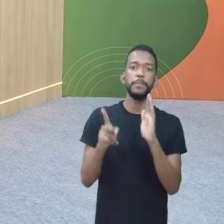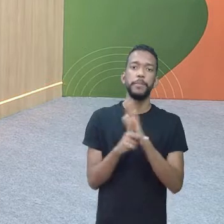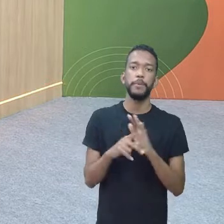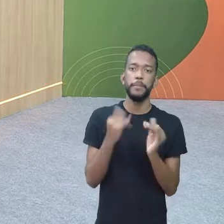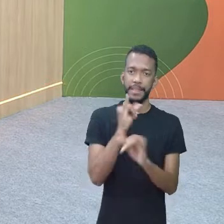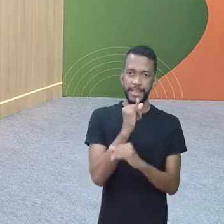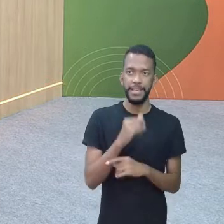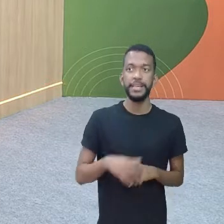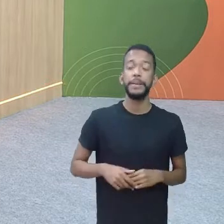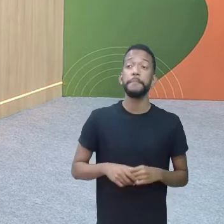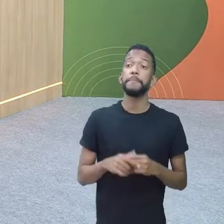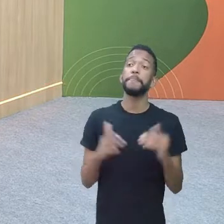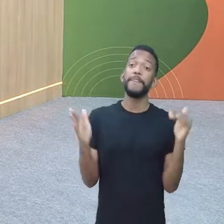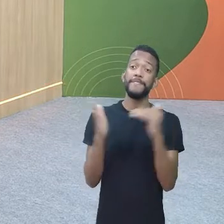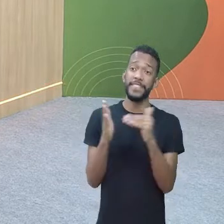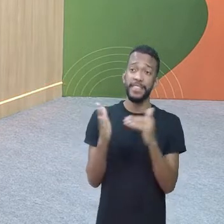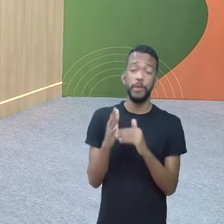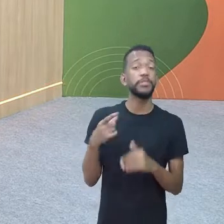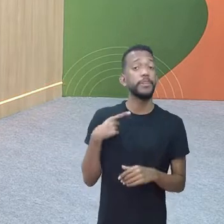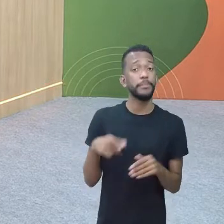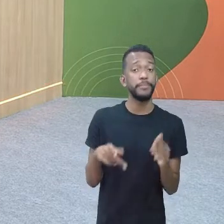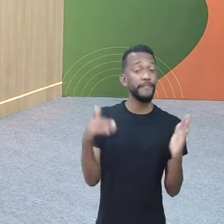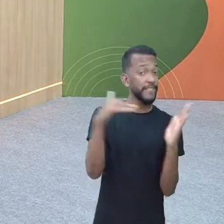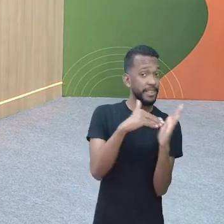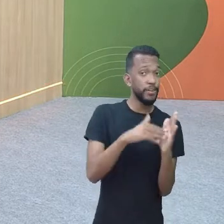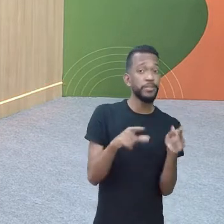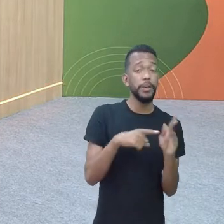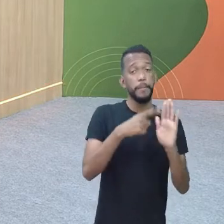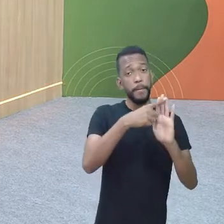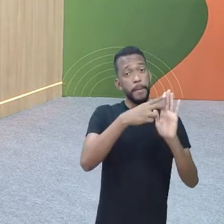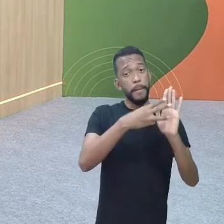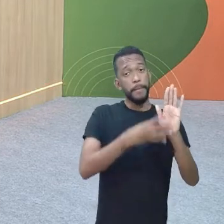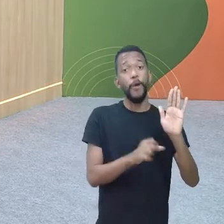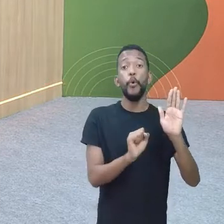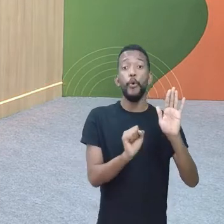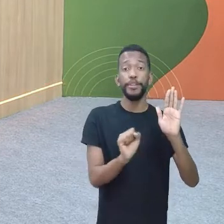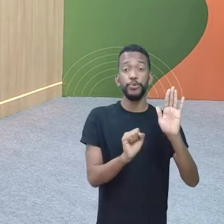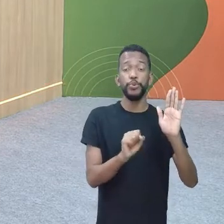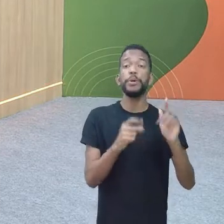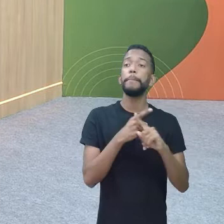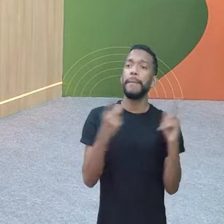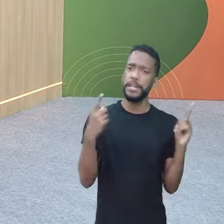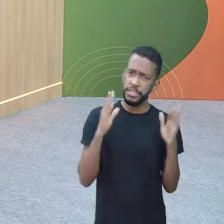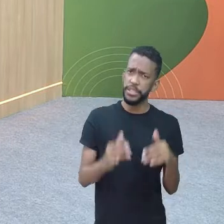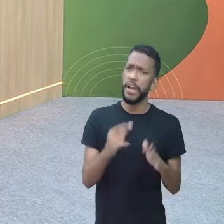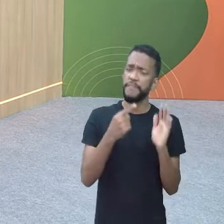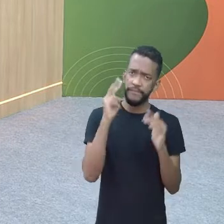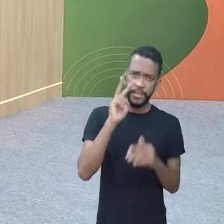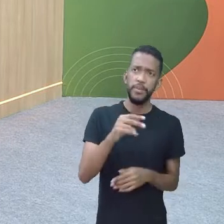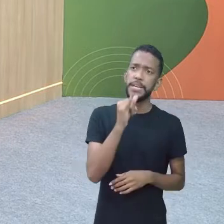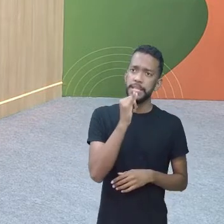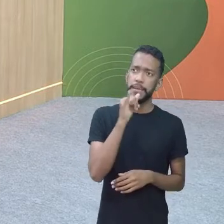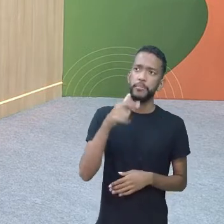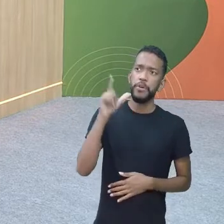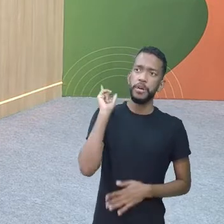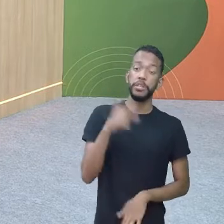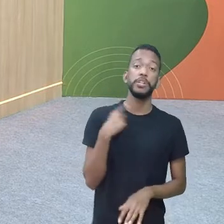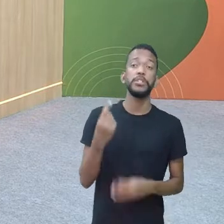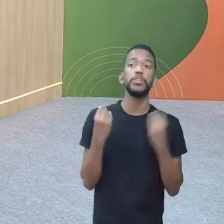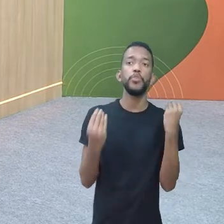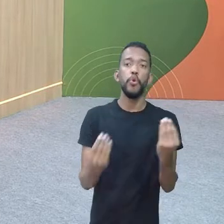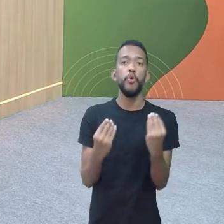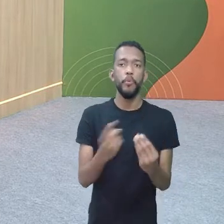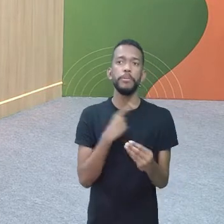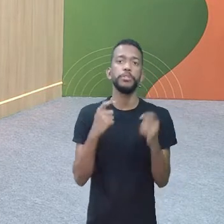tá? E aqui no finalzinho a gente tem uma divisão em 8 partes. Só que a gente já viu esse exemplo antes e lembra de como que a gente